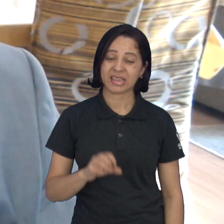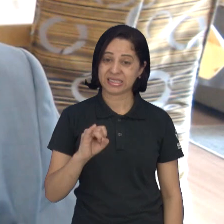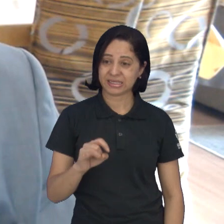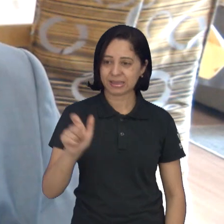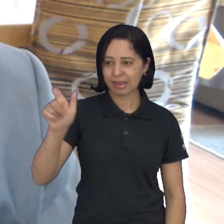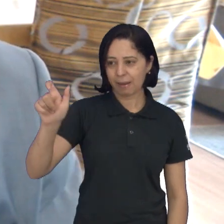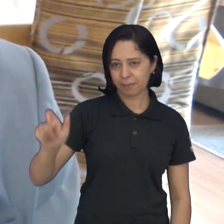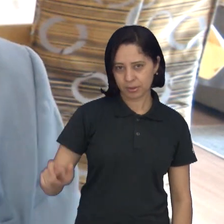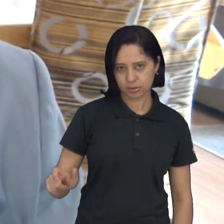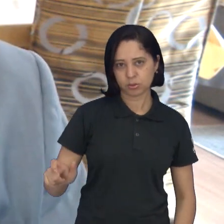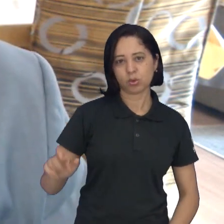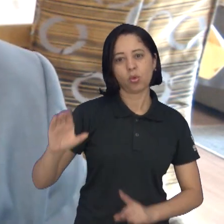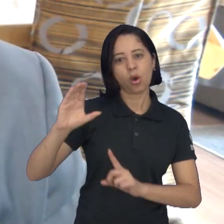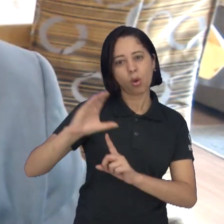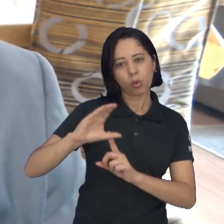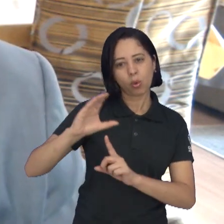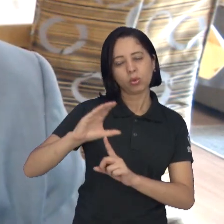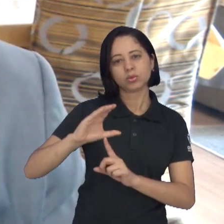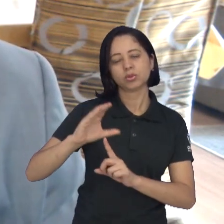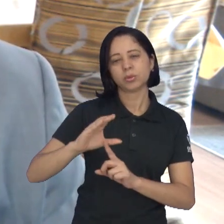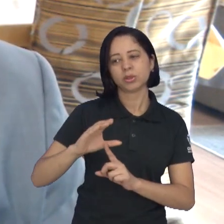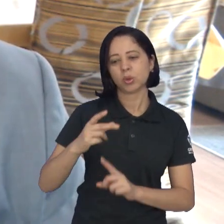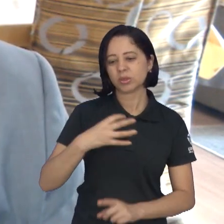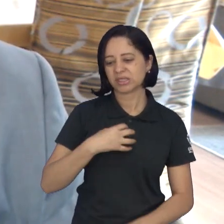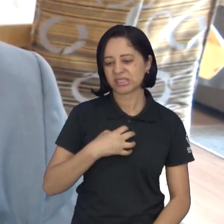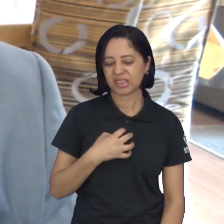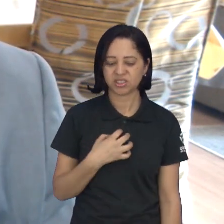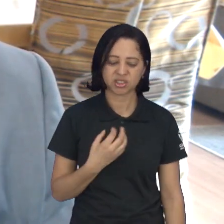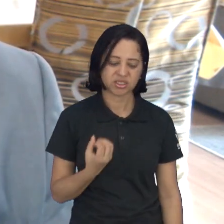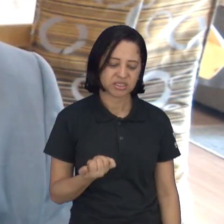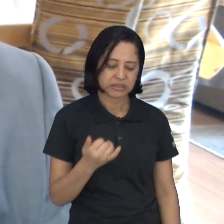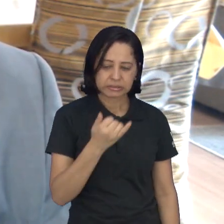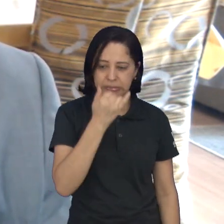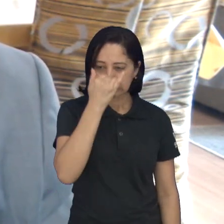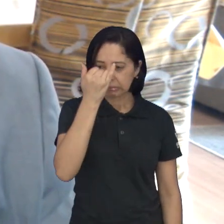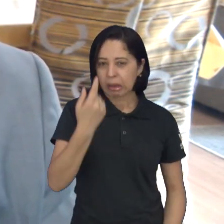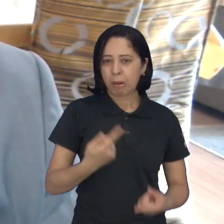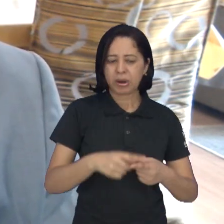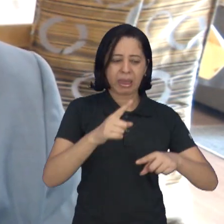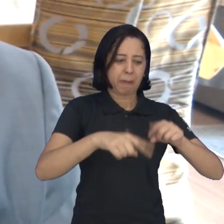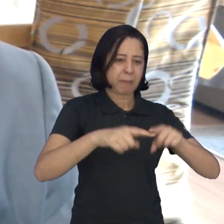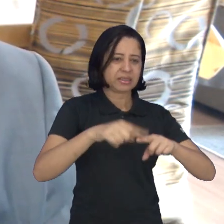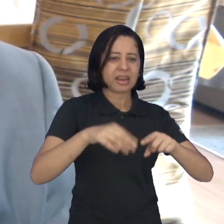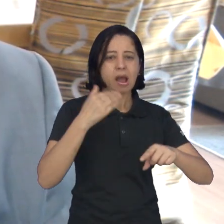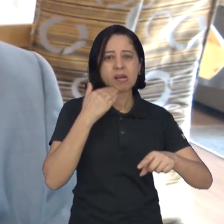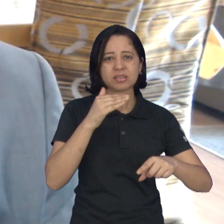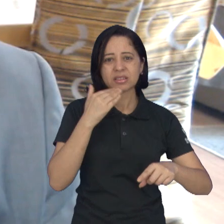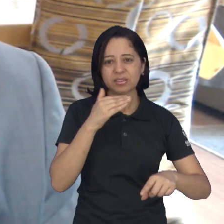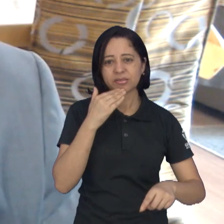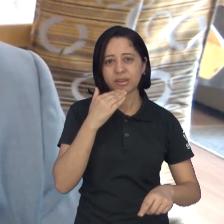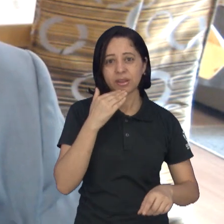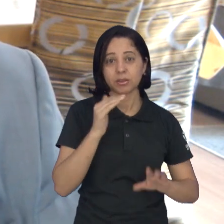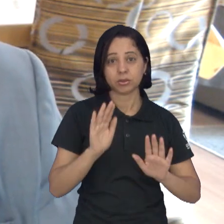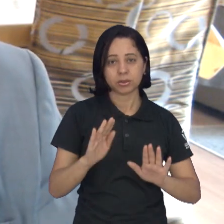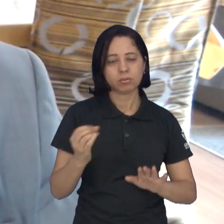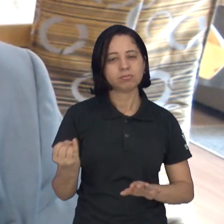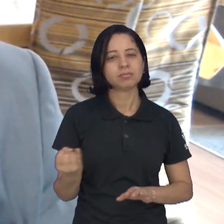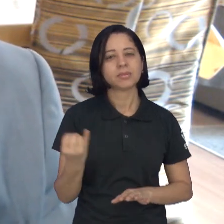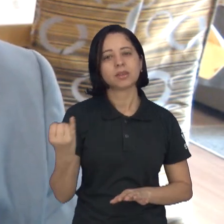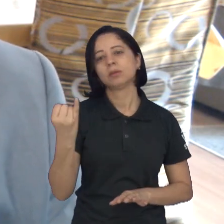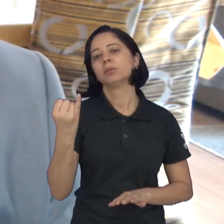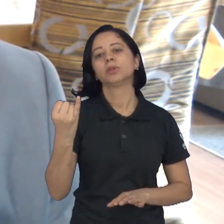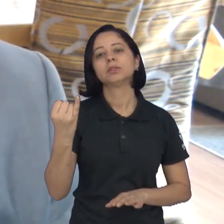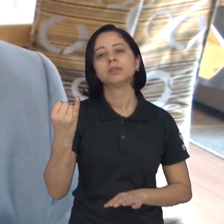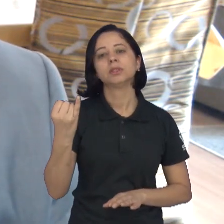pessoa, o consumidor, se sente lesado ou ter algum produto defeituoso, é essencial ele buscar